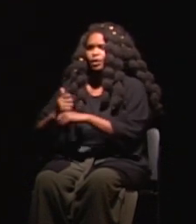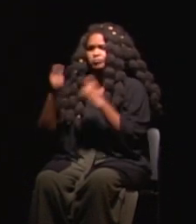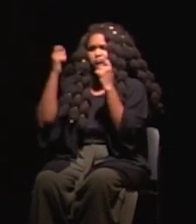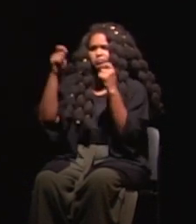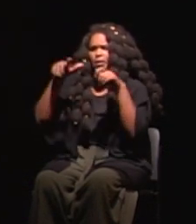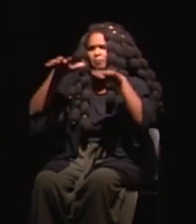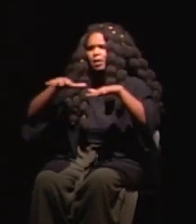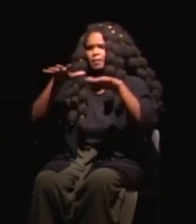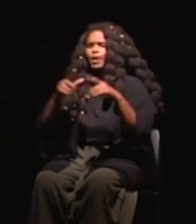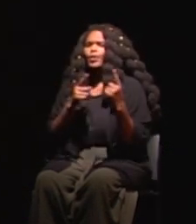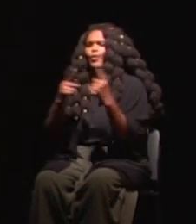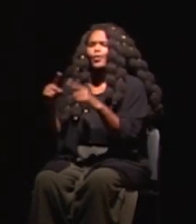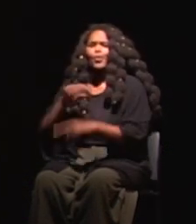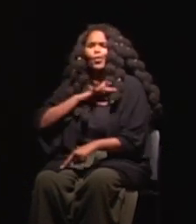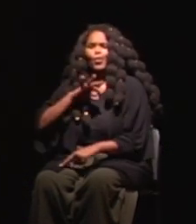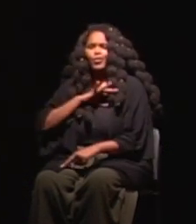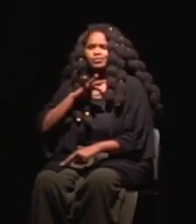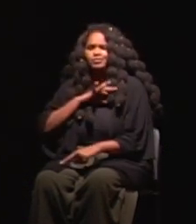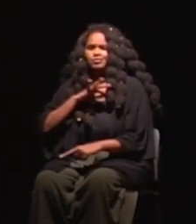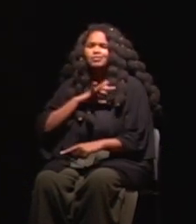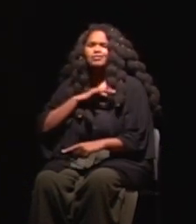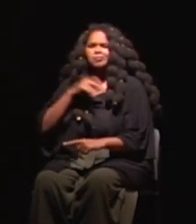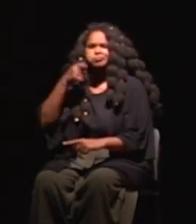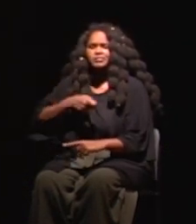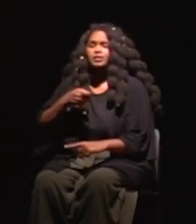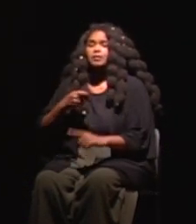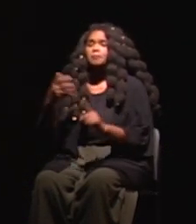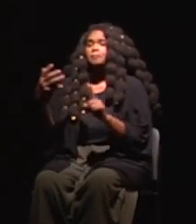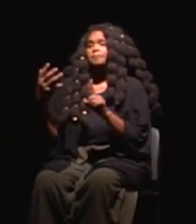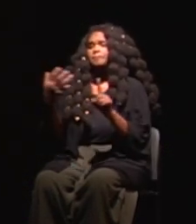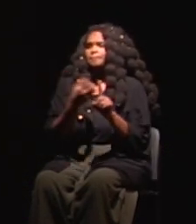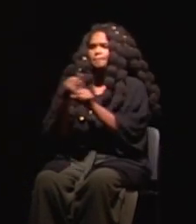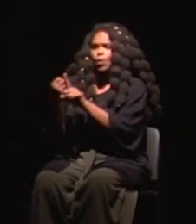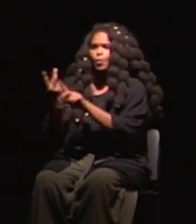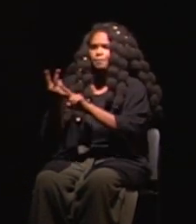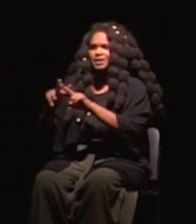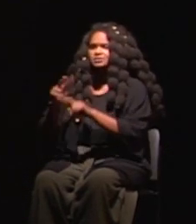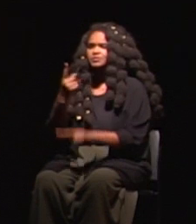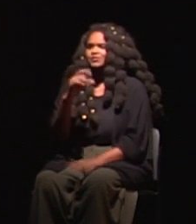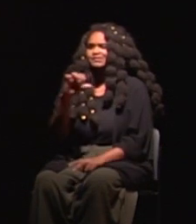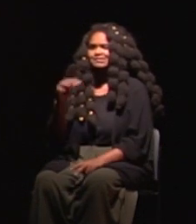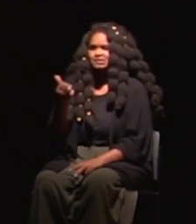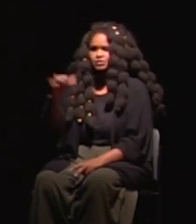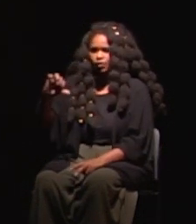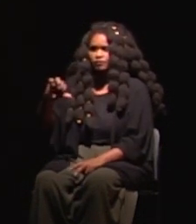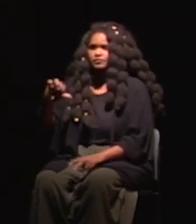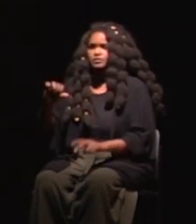contra a ditadura, ela foi presa em 69. O engajamento